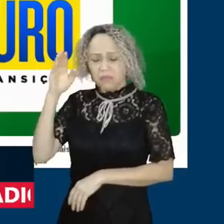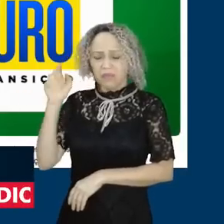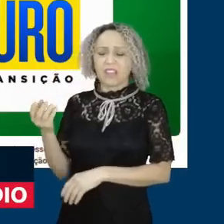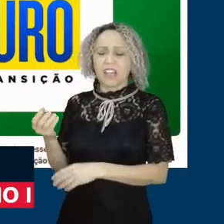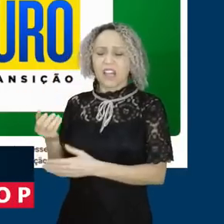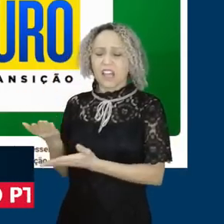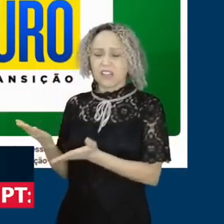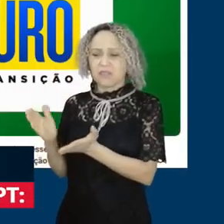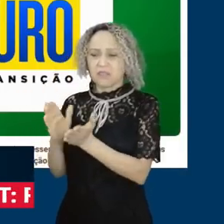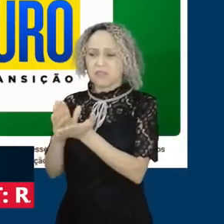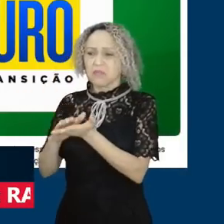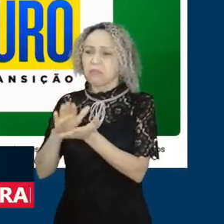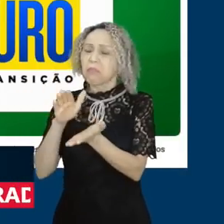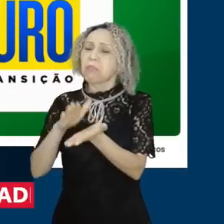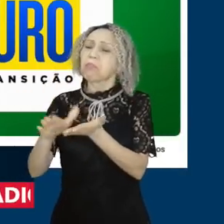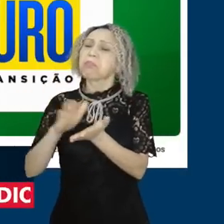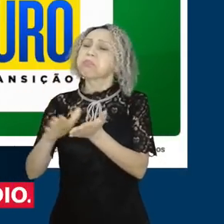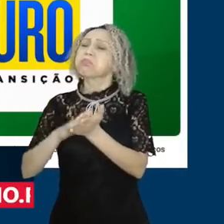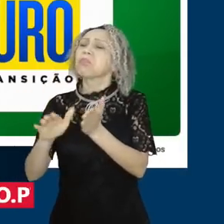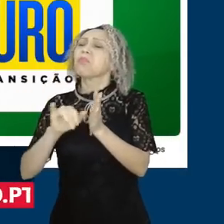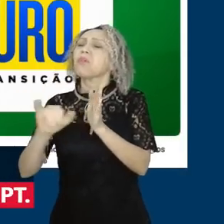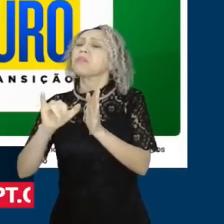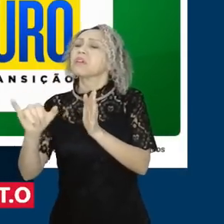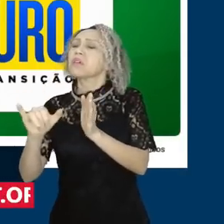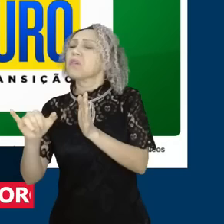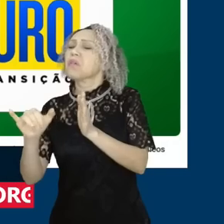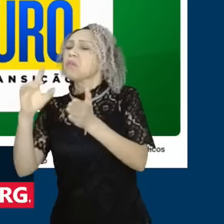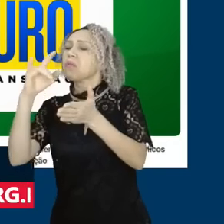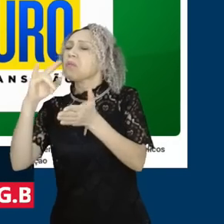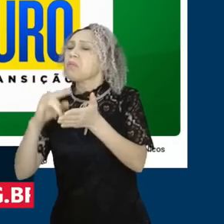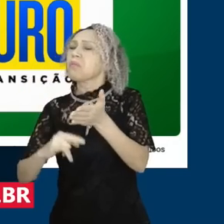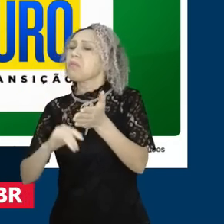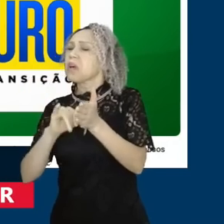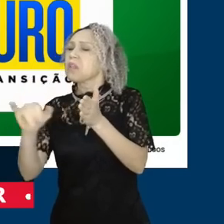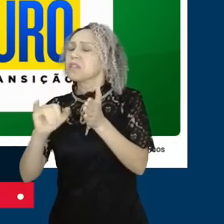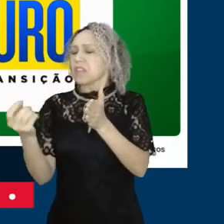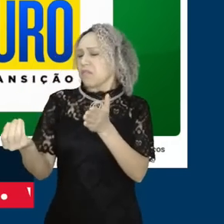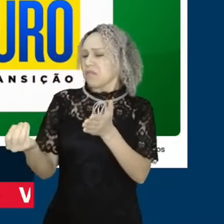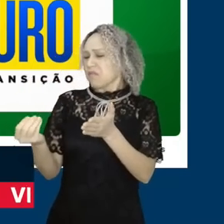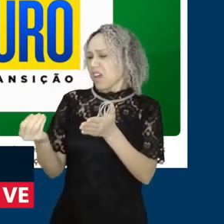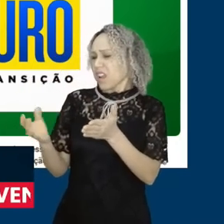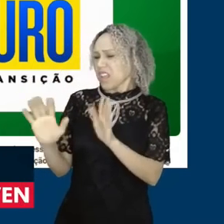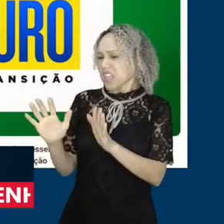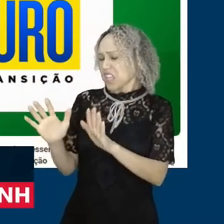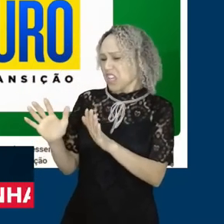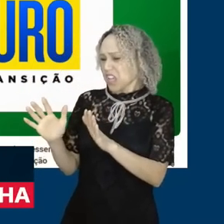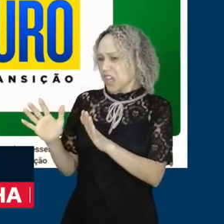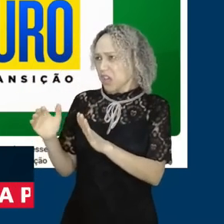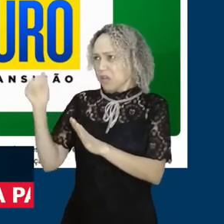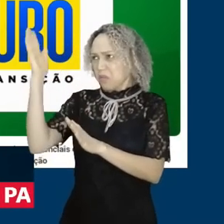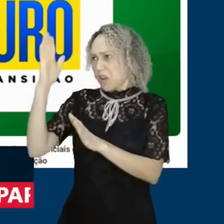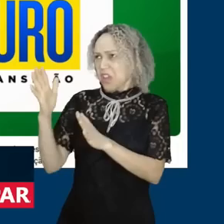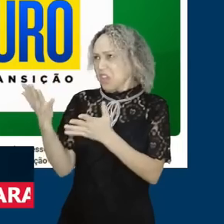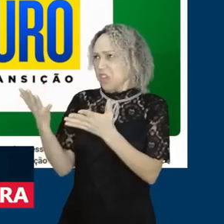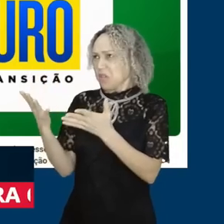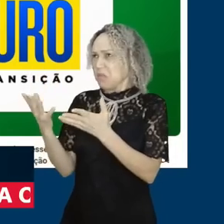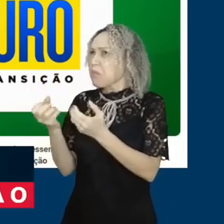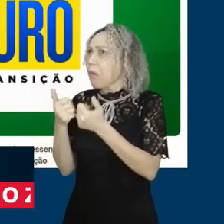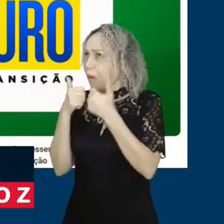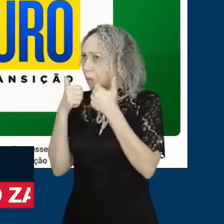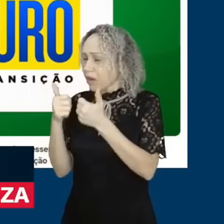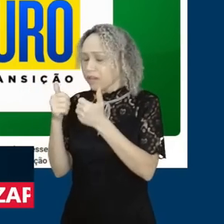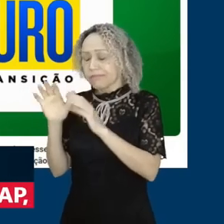foi republicada também pelo portal do PT. Eu queria que você falasse sobre os argumentos que a transição usou.